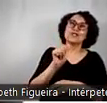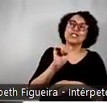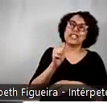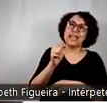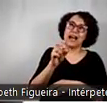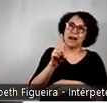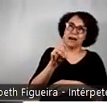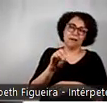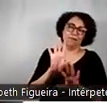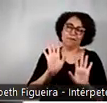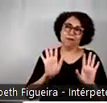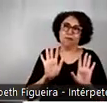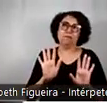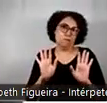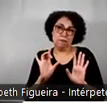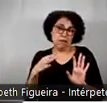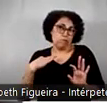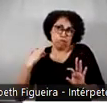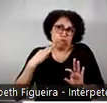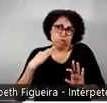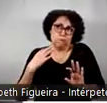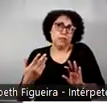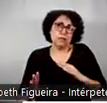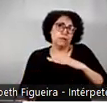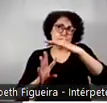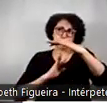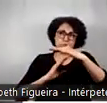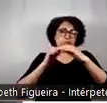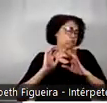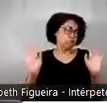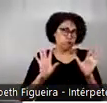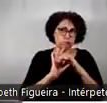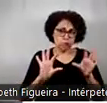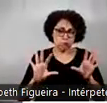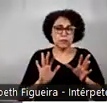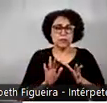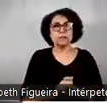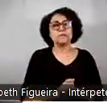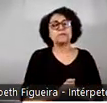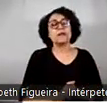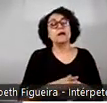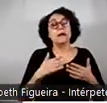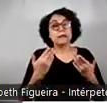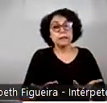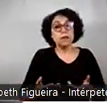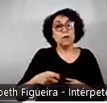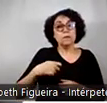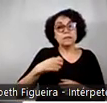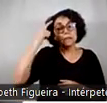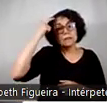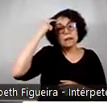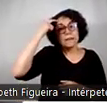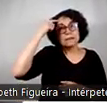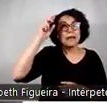poder trazer uma resposta, né, jurídica, né, que tem muito a ver com a questão da Segunda